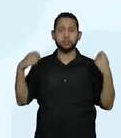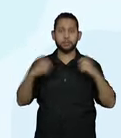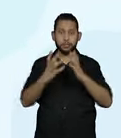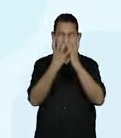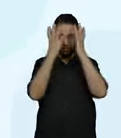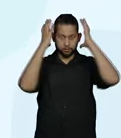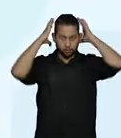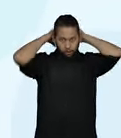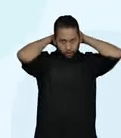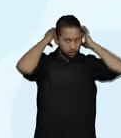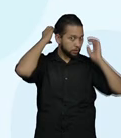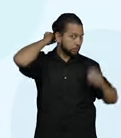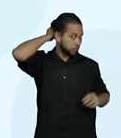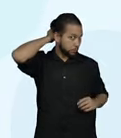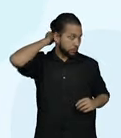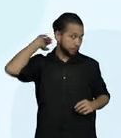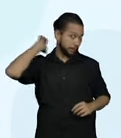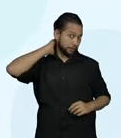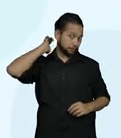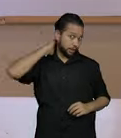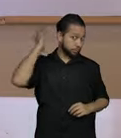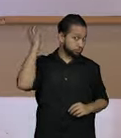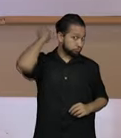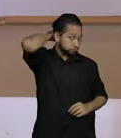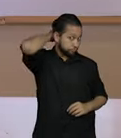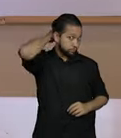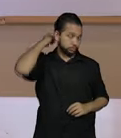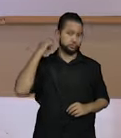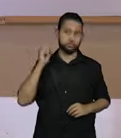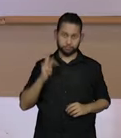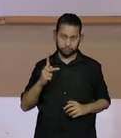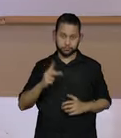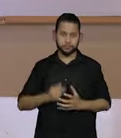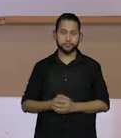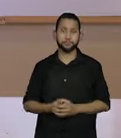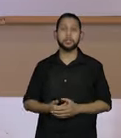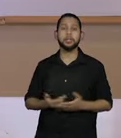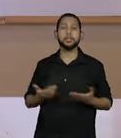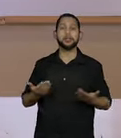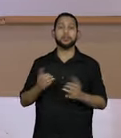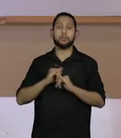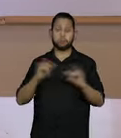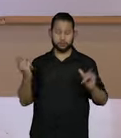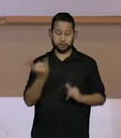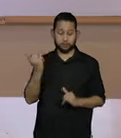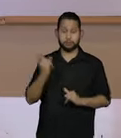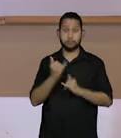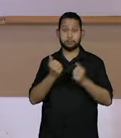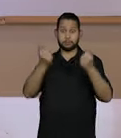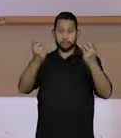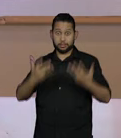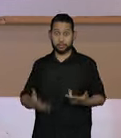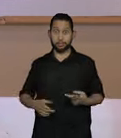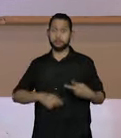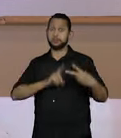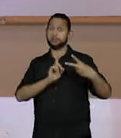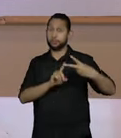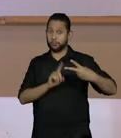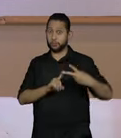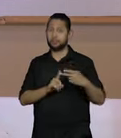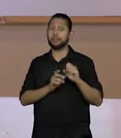mantê-los presos atrás da cabeça. Agora, algo importante para nós fizermos é a segurança que devemos